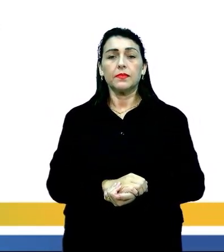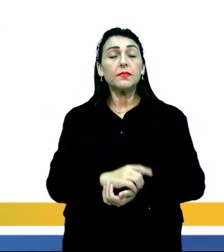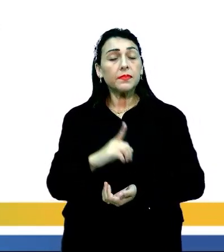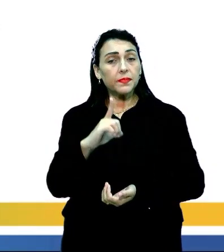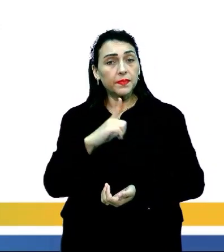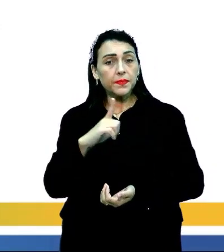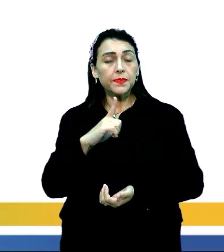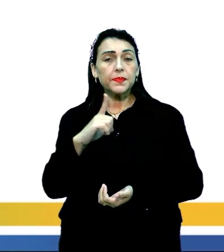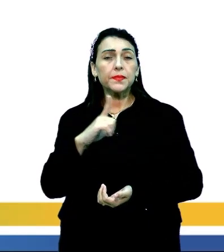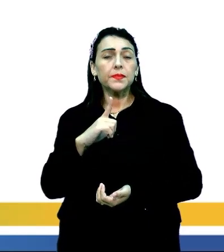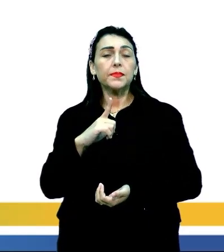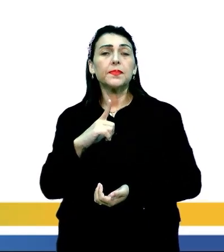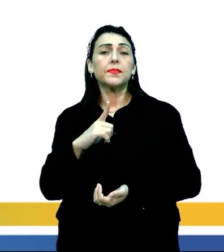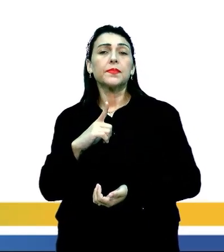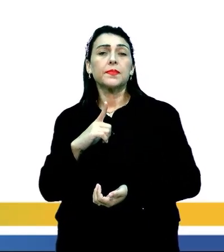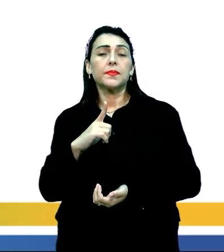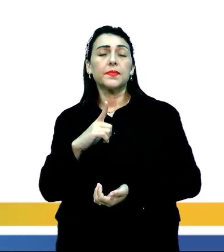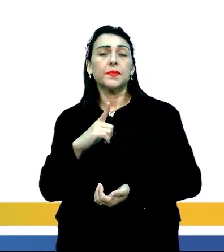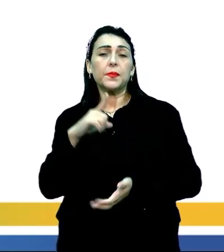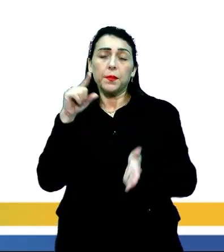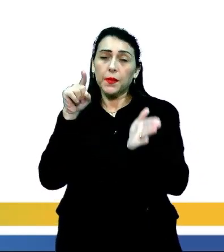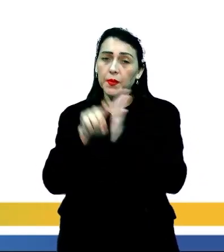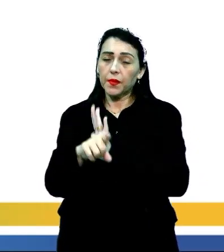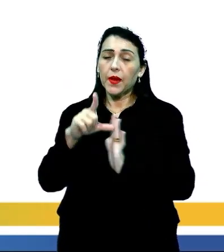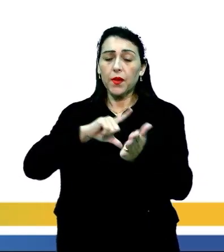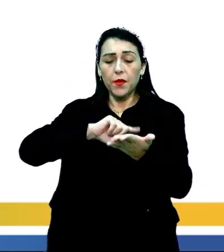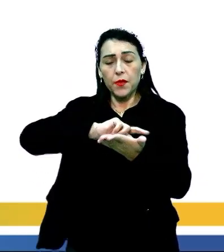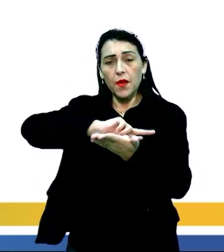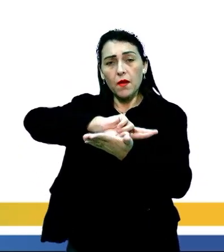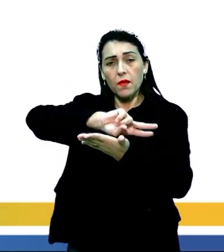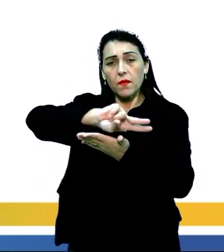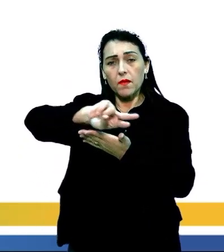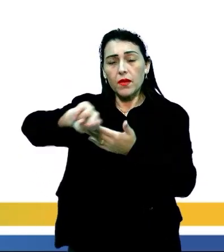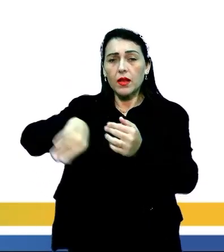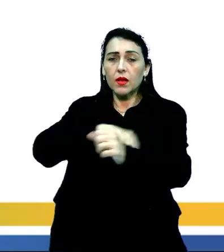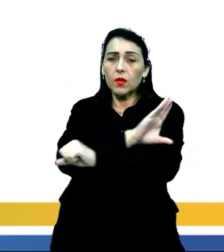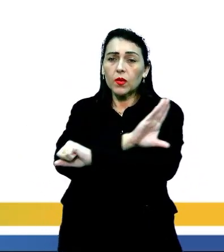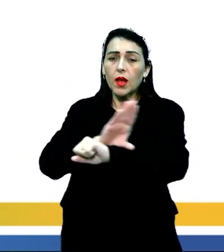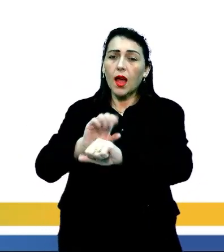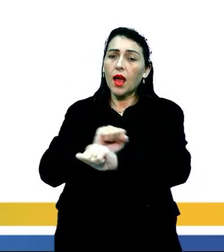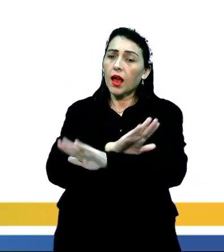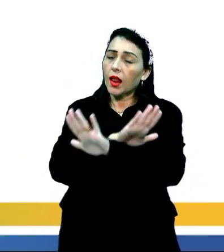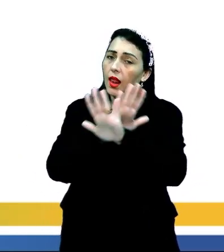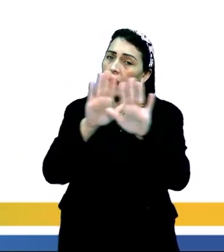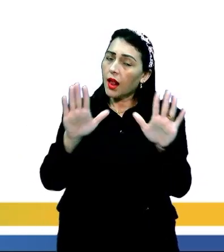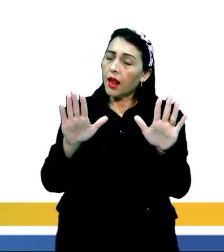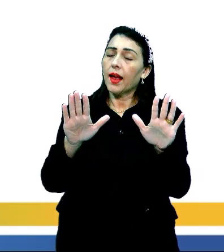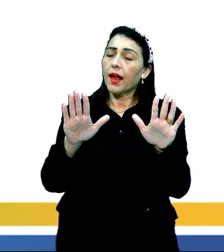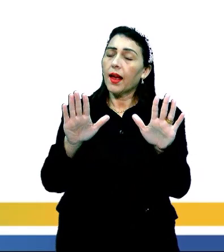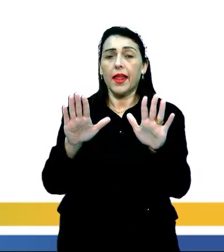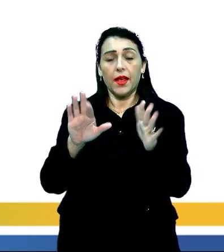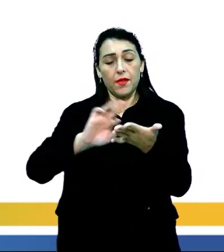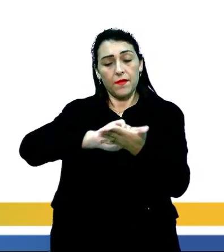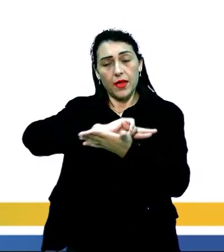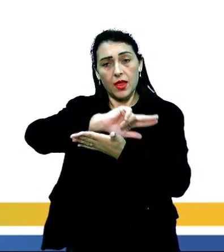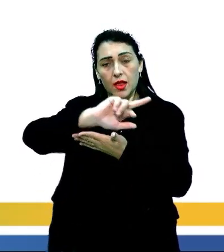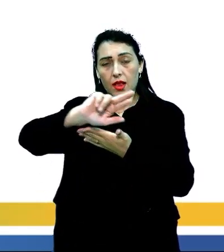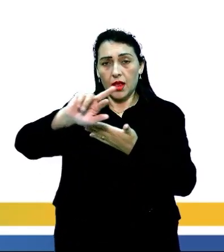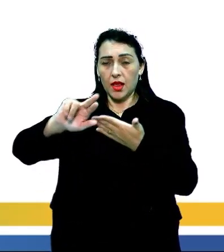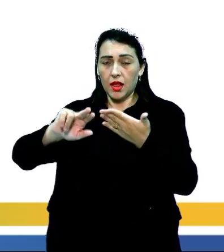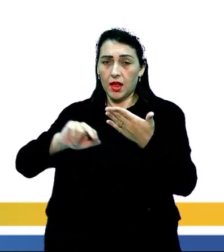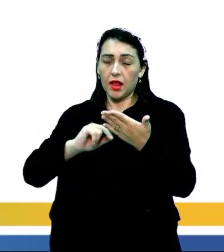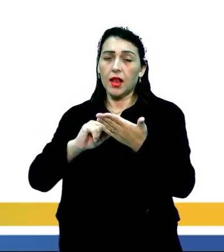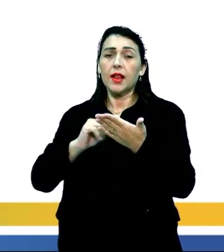a gente trata dessa questão né galera a gente tá falando de diversidade cultural claro que a diversidade aqui relacionada